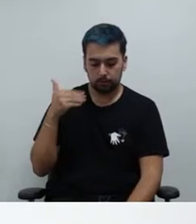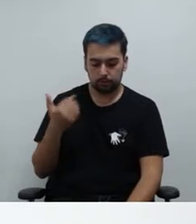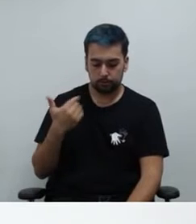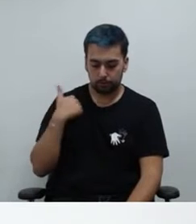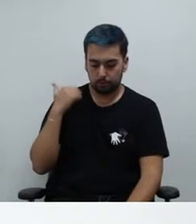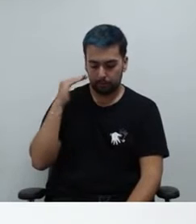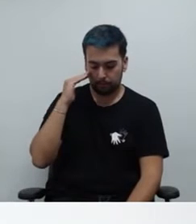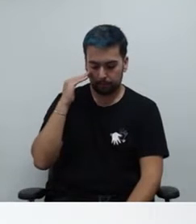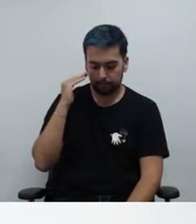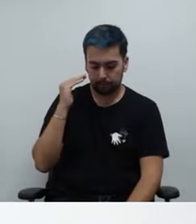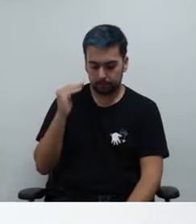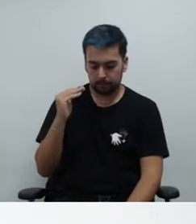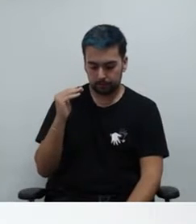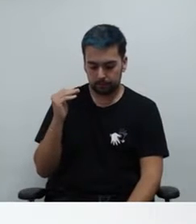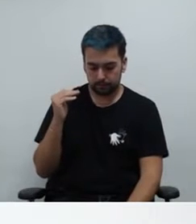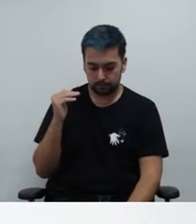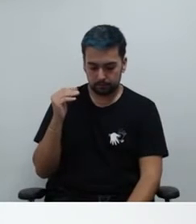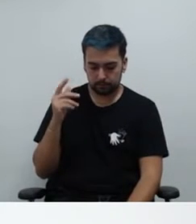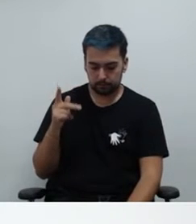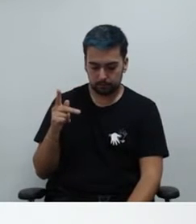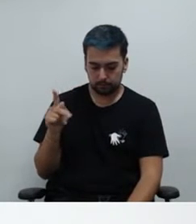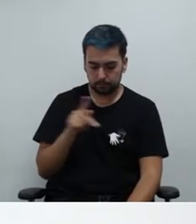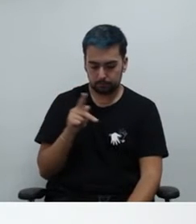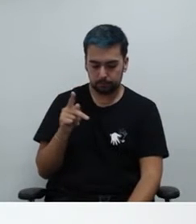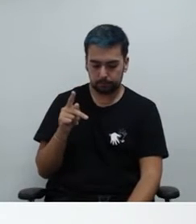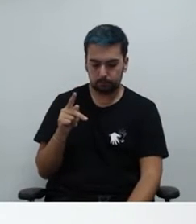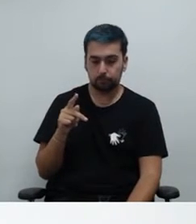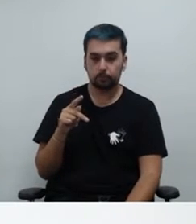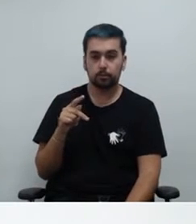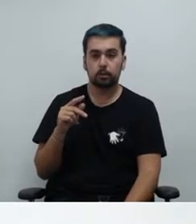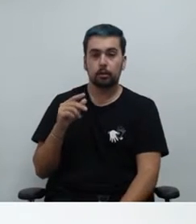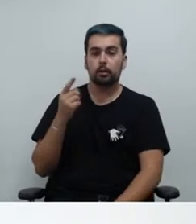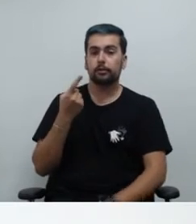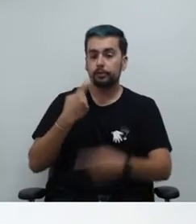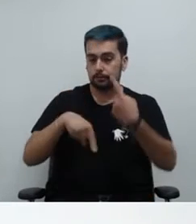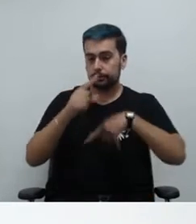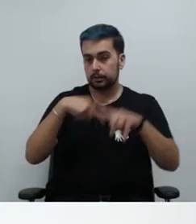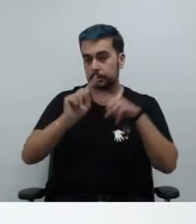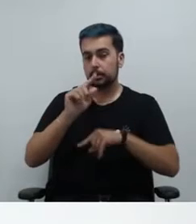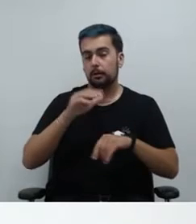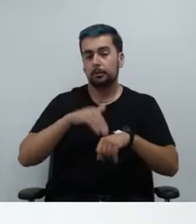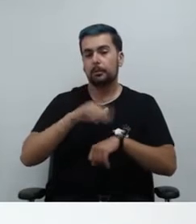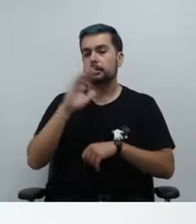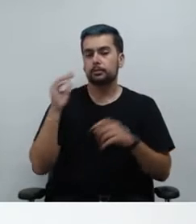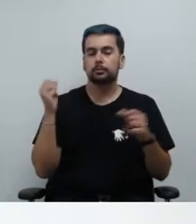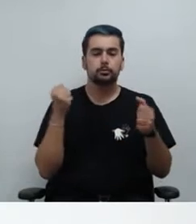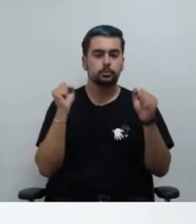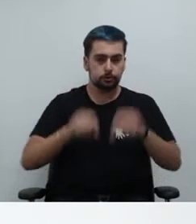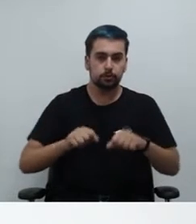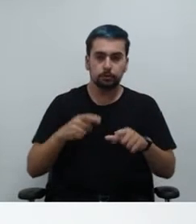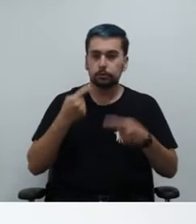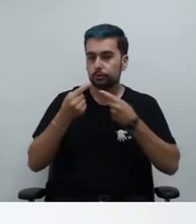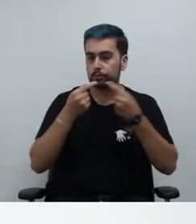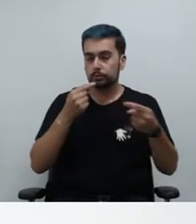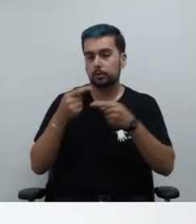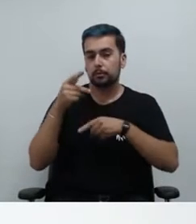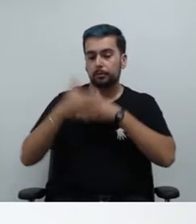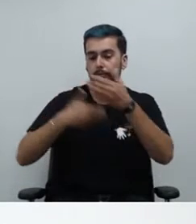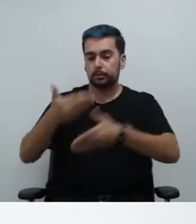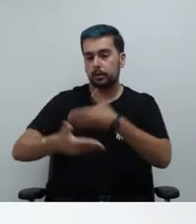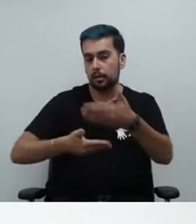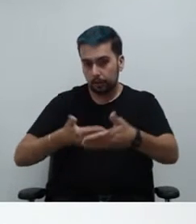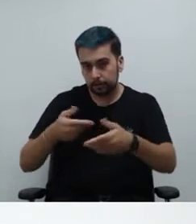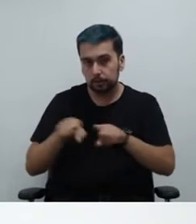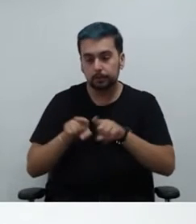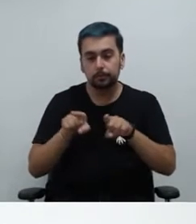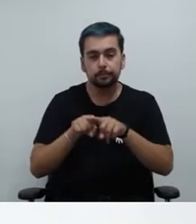até 2022. Claro, é o objetivo a gente poder avançar o máximo possível, é isso que a gente discute aqui no processo de expansão e que